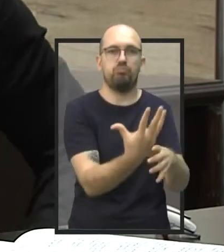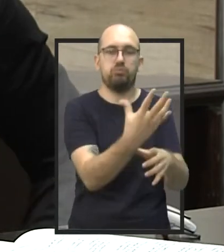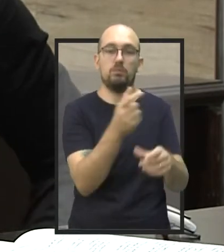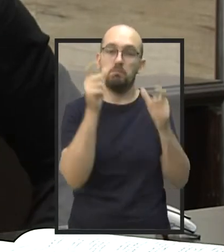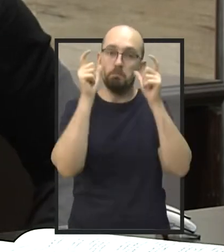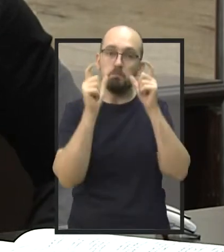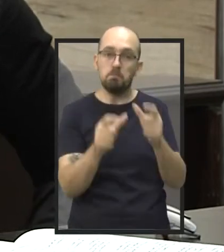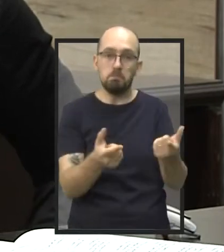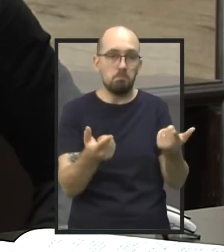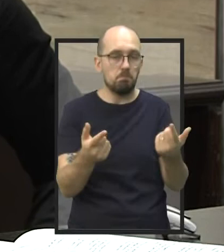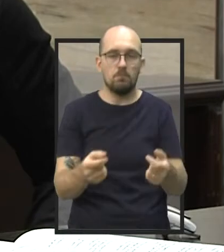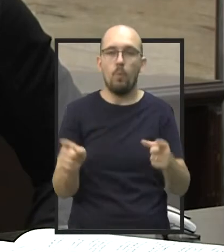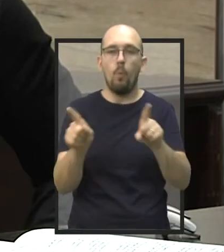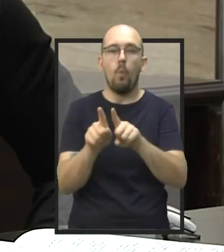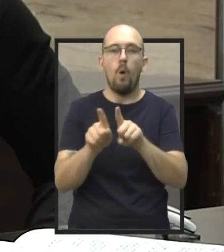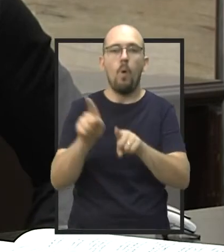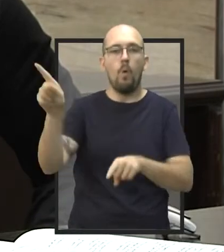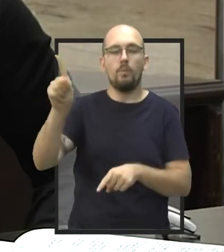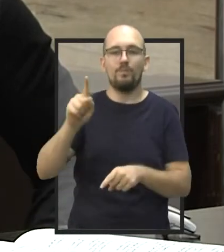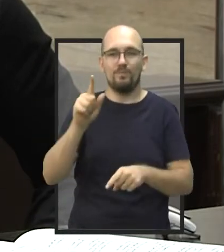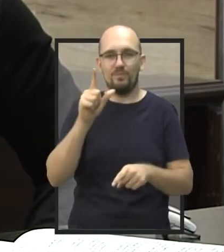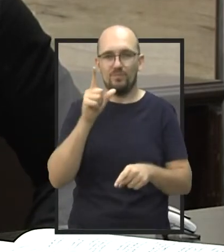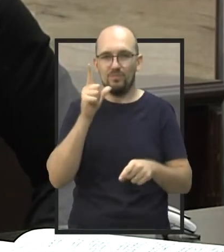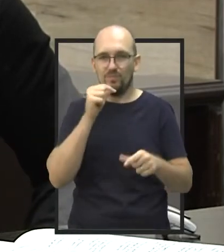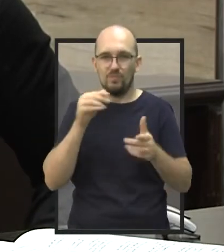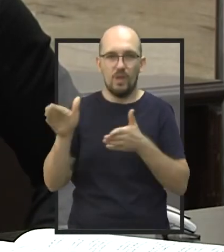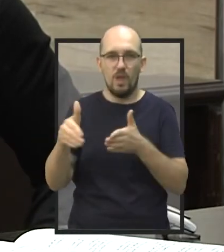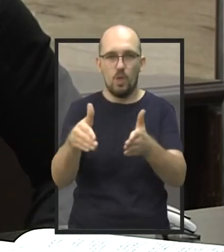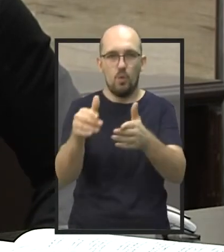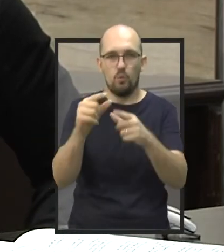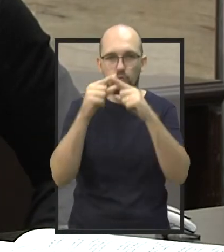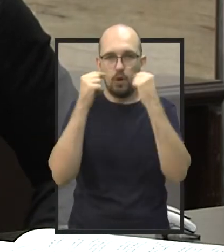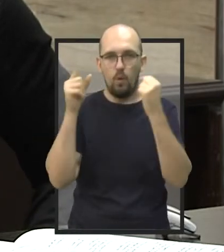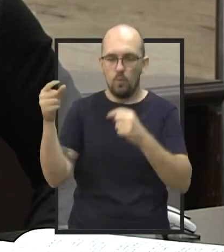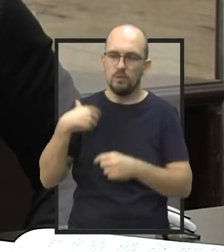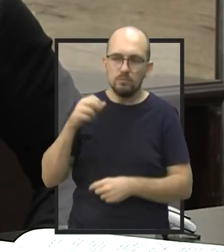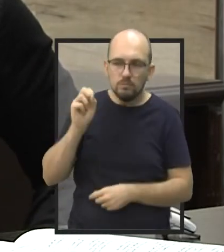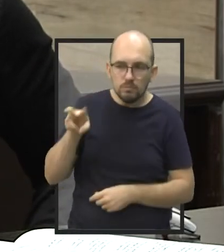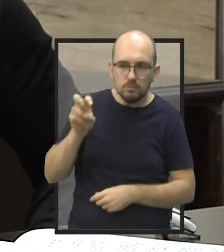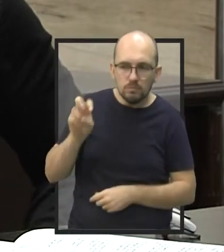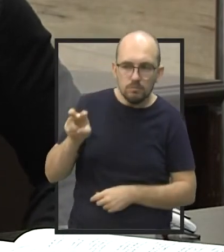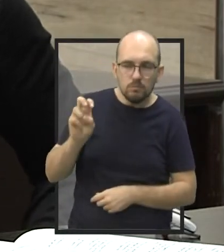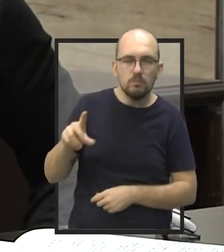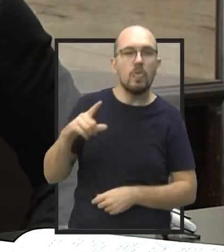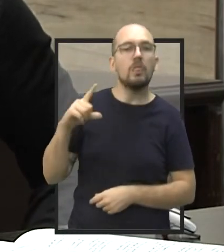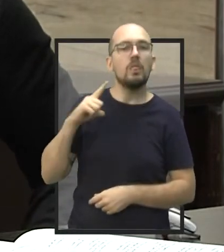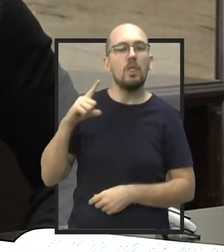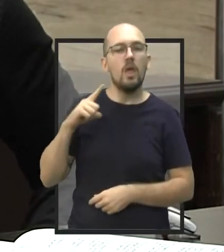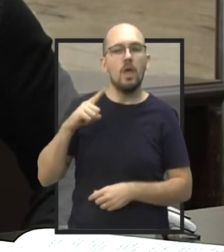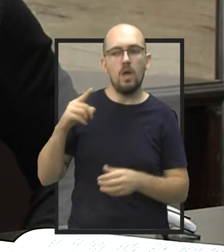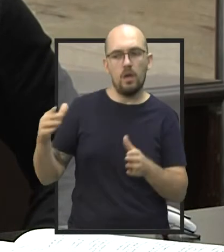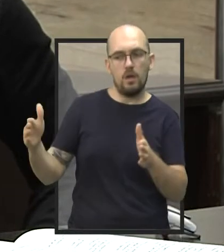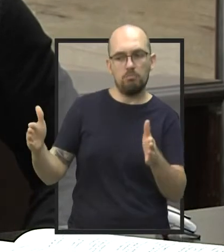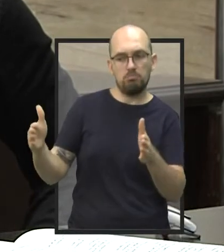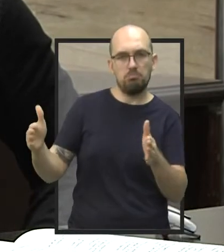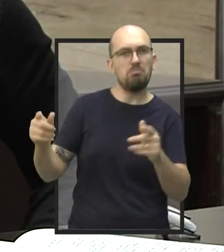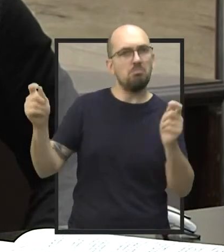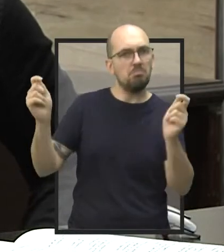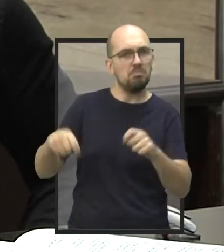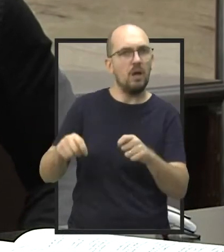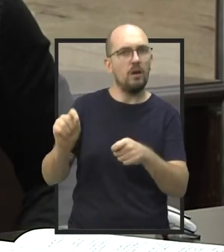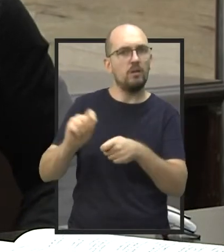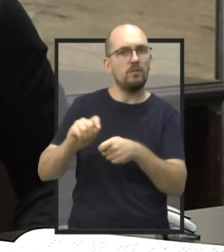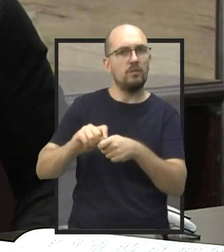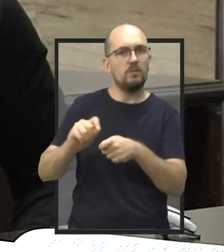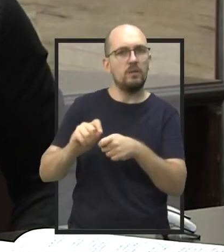Como no Rio Jaú, né, eu acabei observando, às vezes o Rio Jaú, ele tem um espaço que daria para colocar grandes tanques. Por